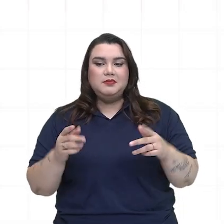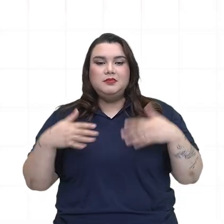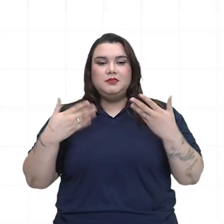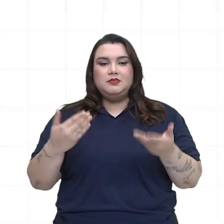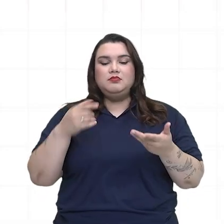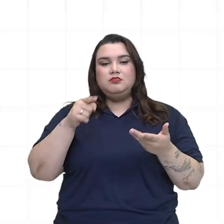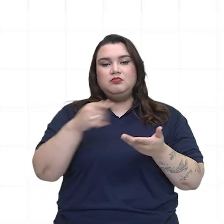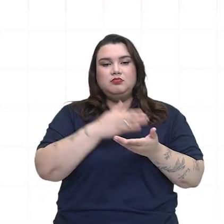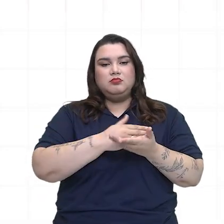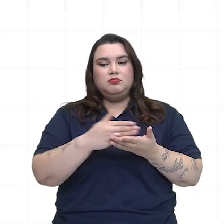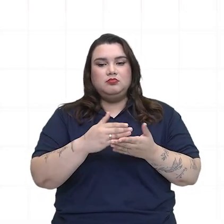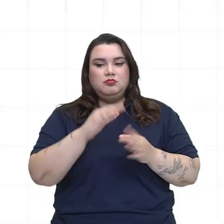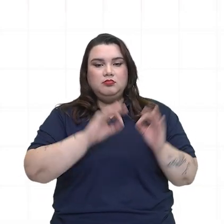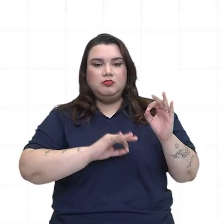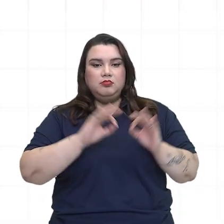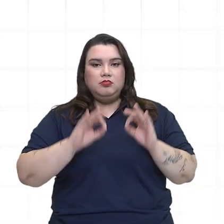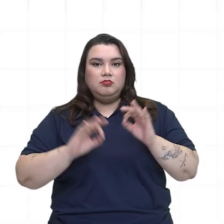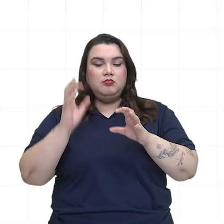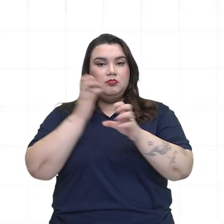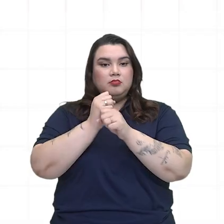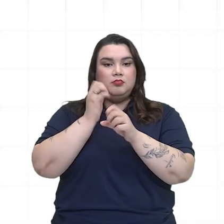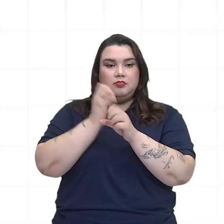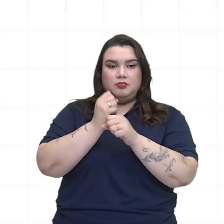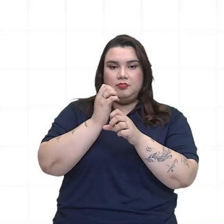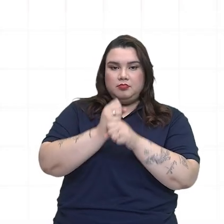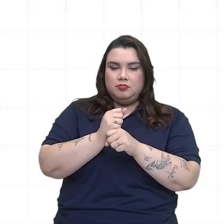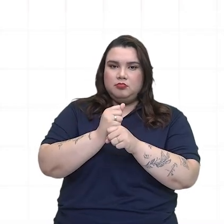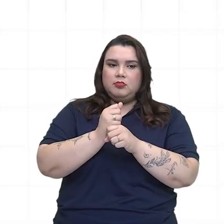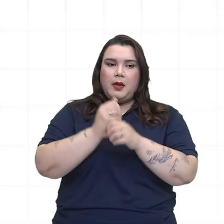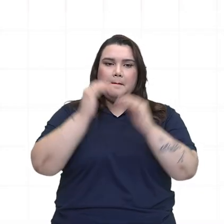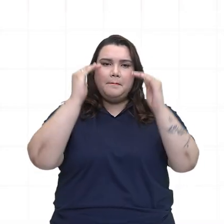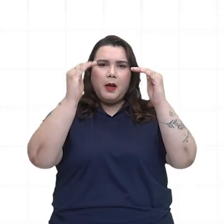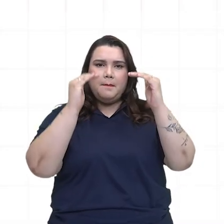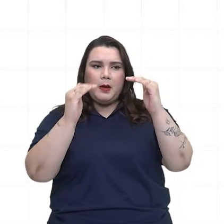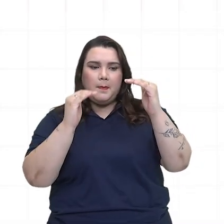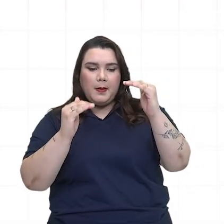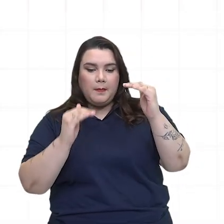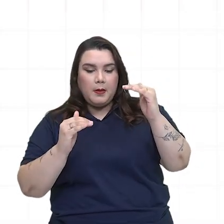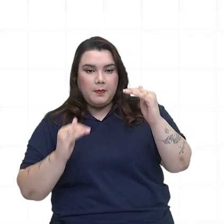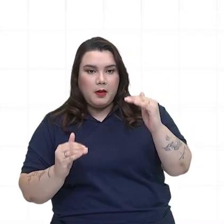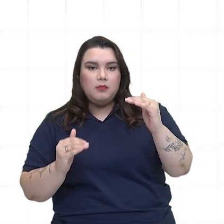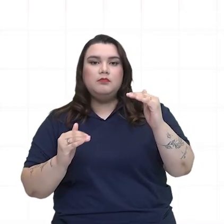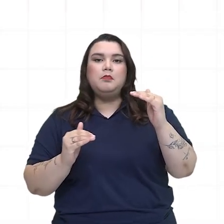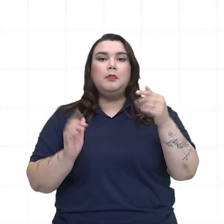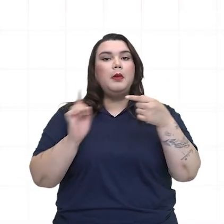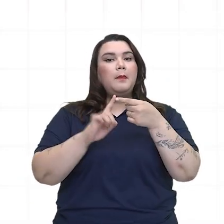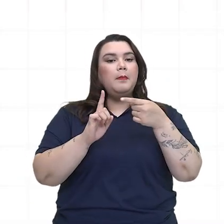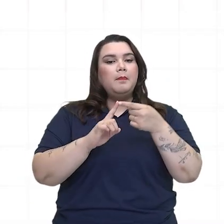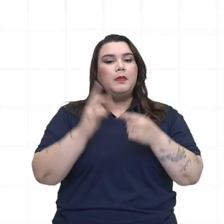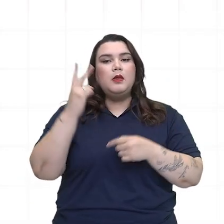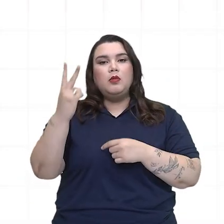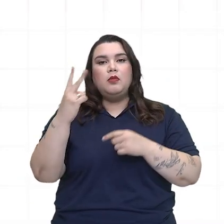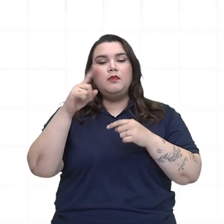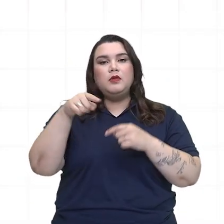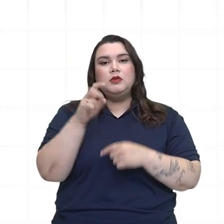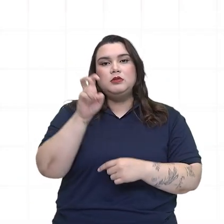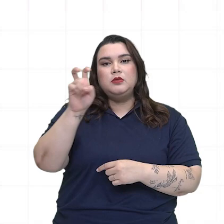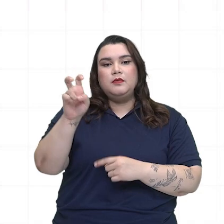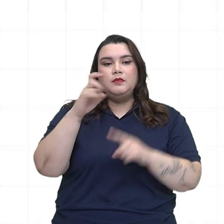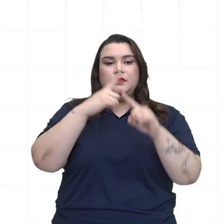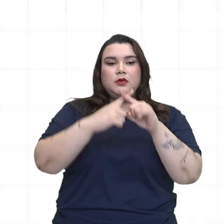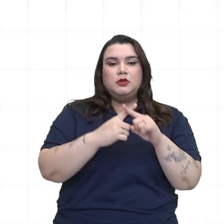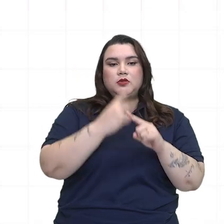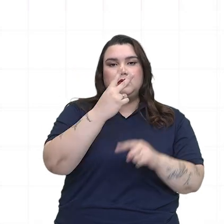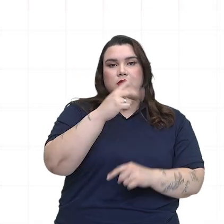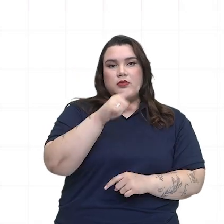E aí você começa a fazer essas contas num passo a passo, né? Você vai fazer